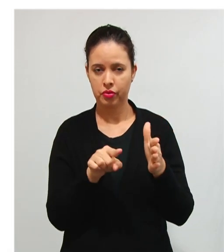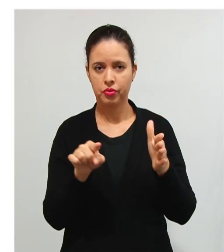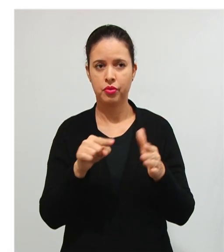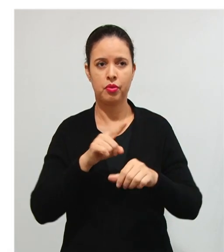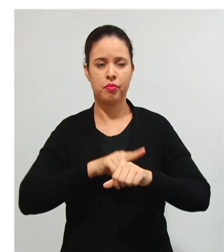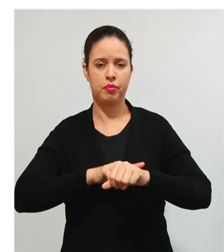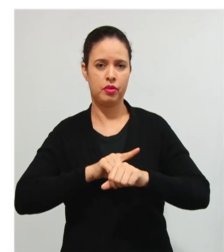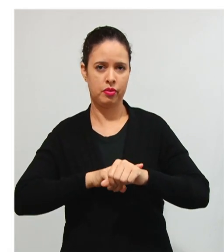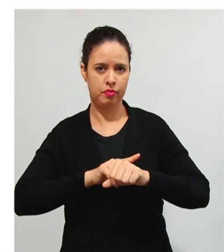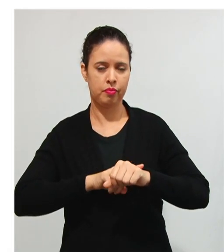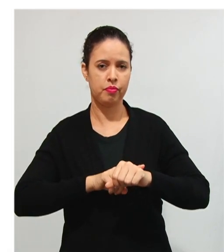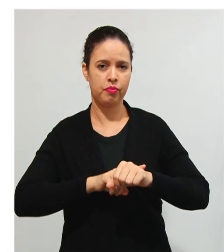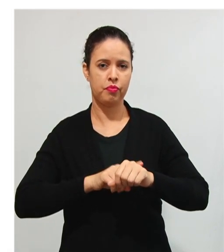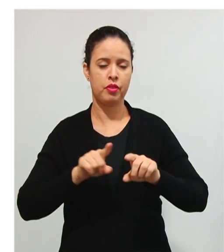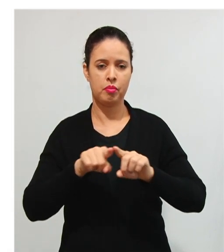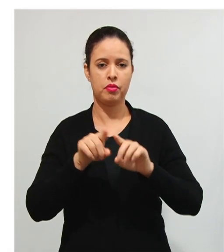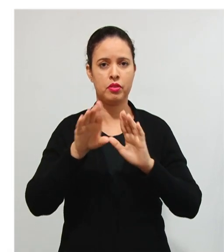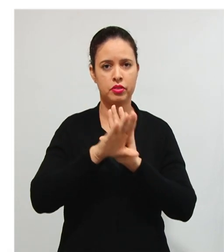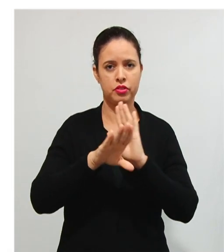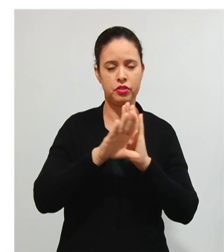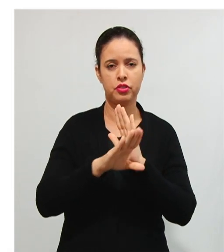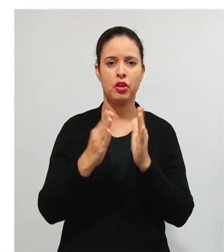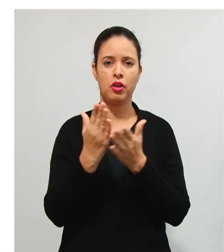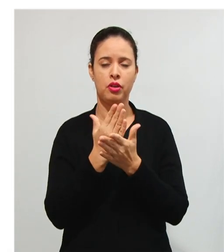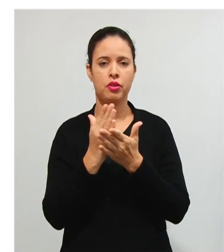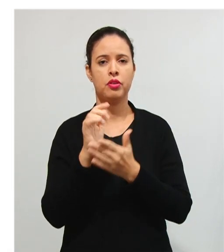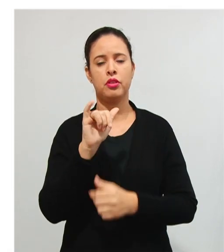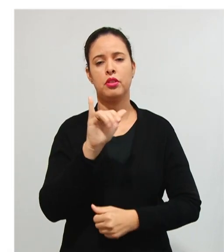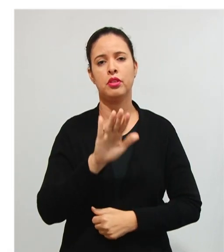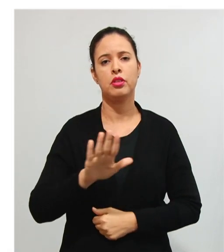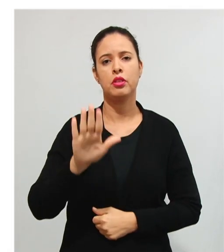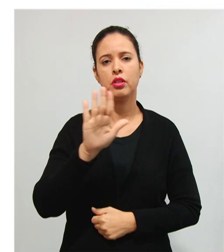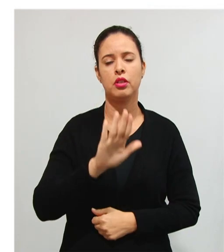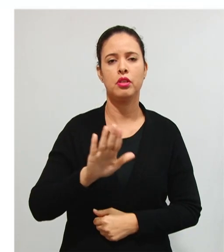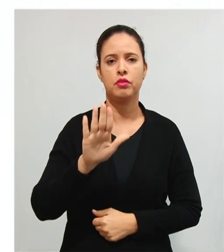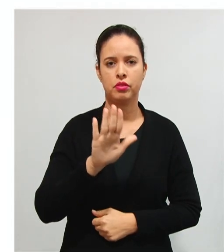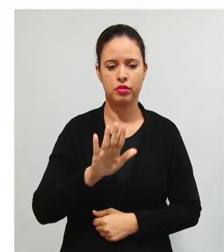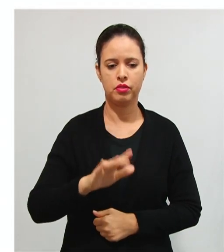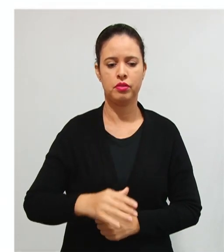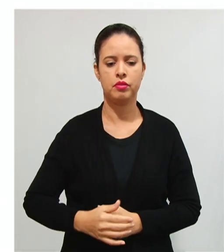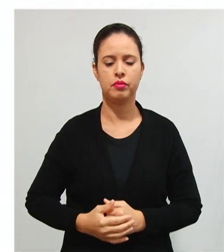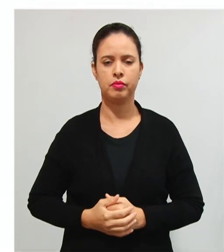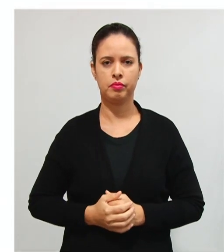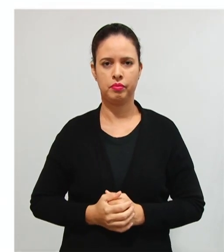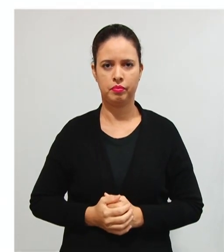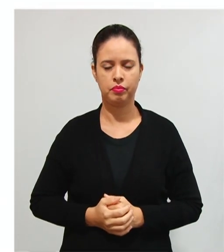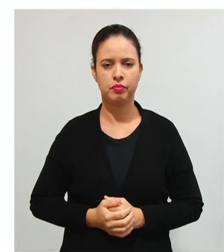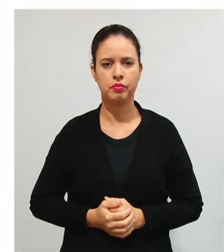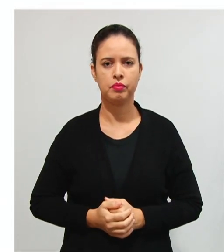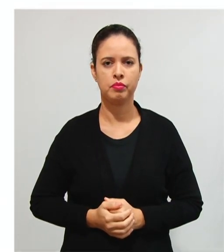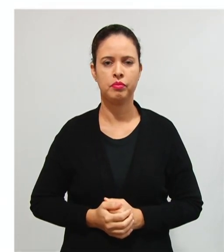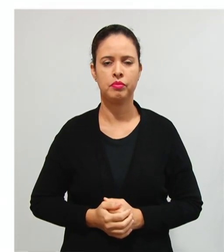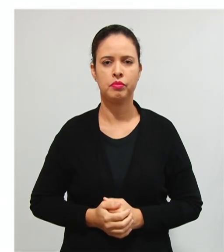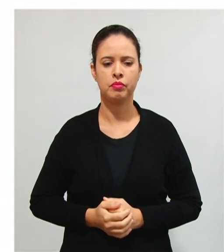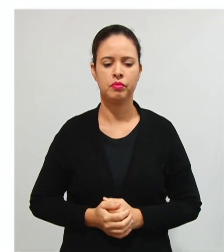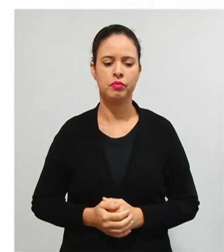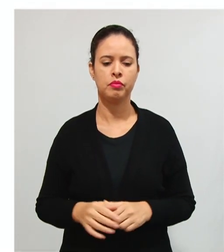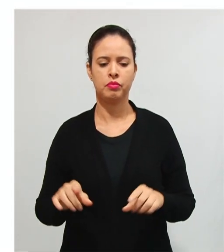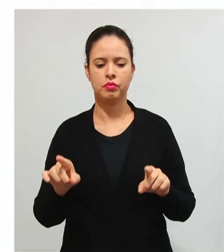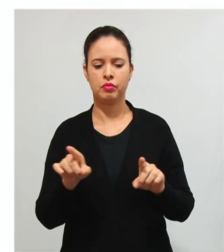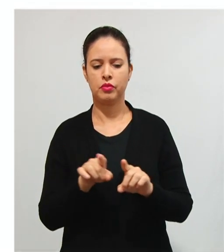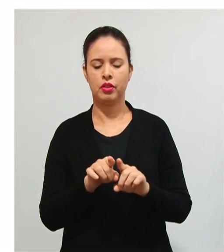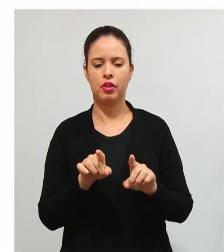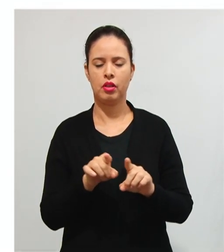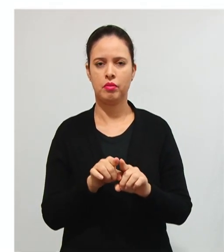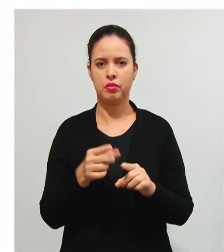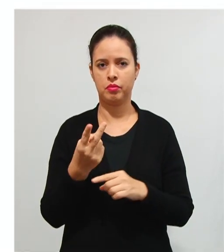momento. E ele vai remover alguns elementos gráficos que às vezes estava linkado de forma externa. Ainda, se você